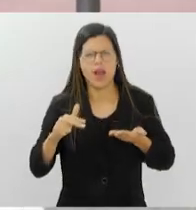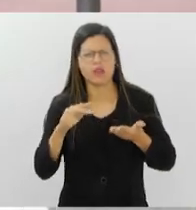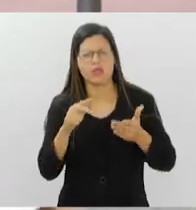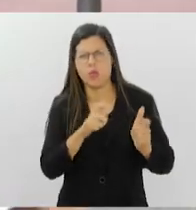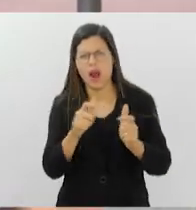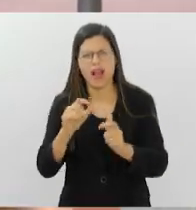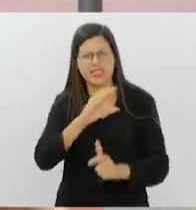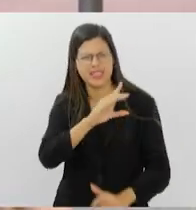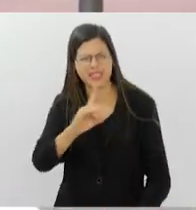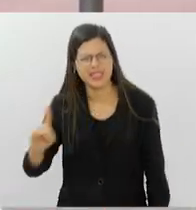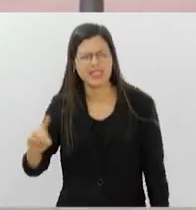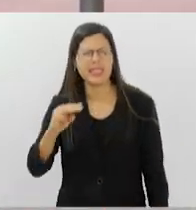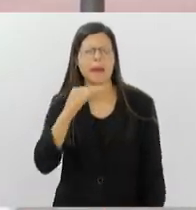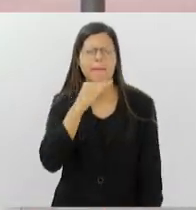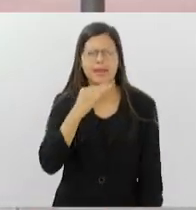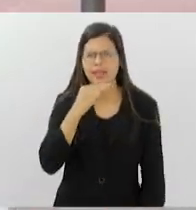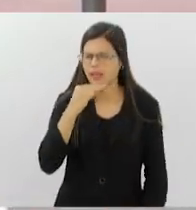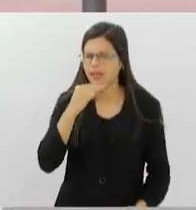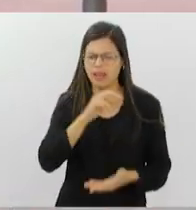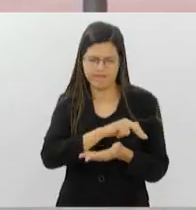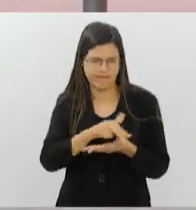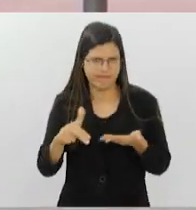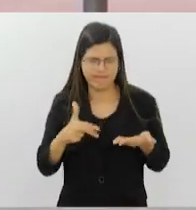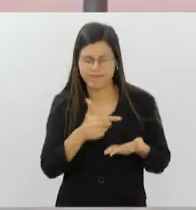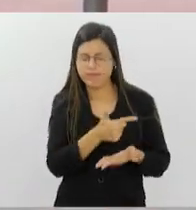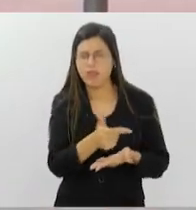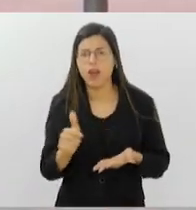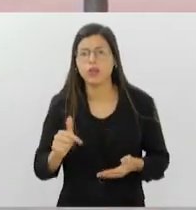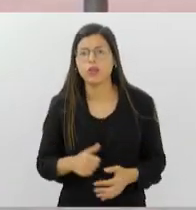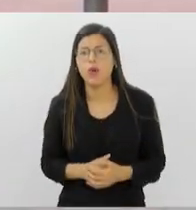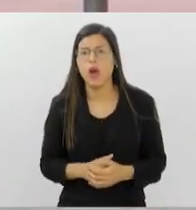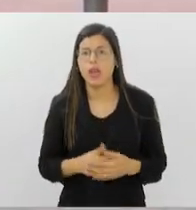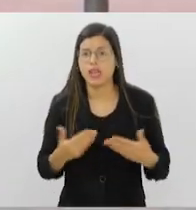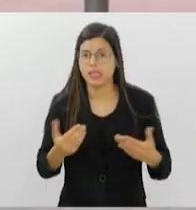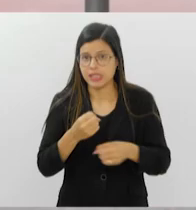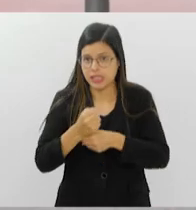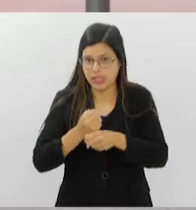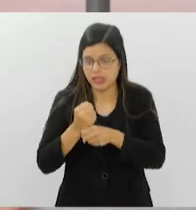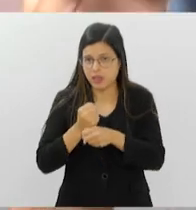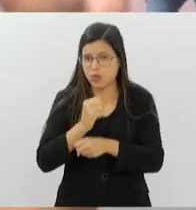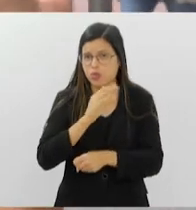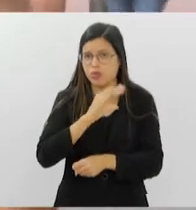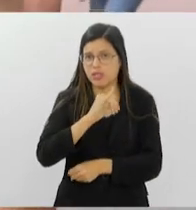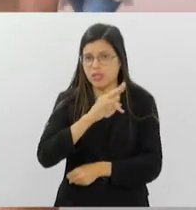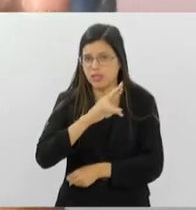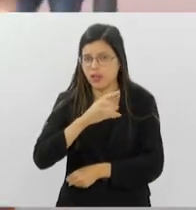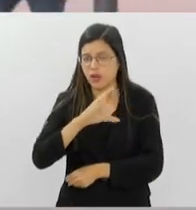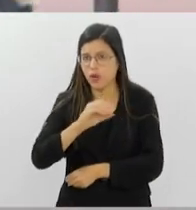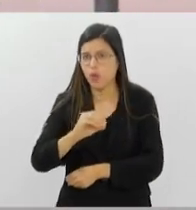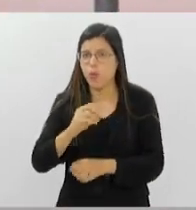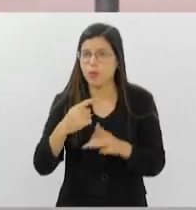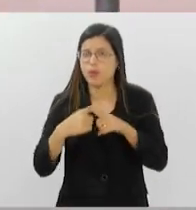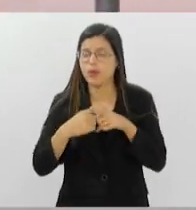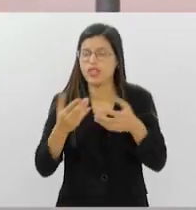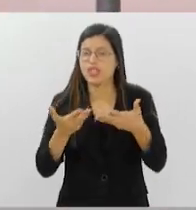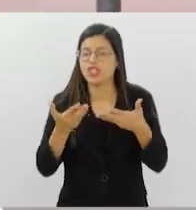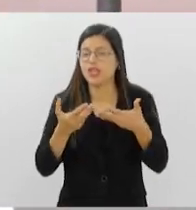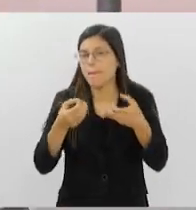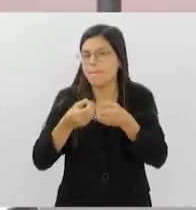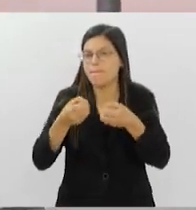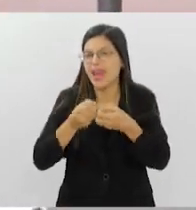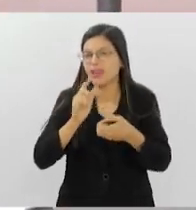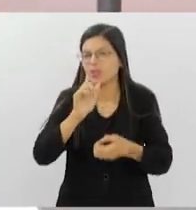tal eh esse ano a gente tá indo para o circo voador porque a gente quer ficar na esquina do G20 o